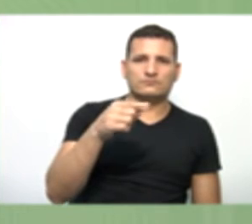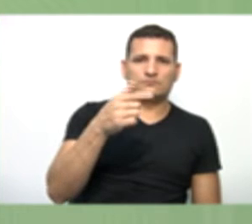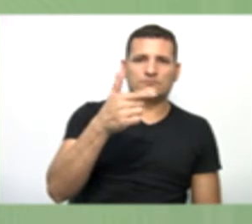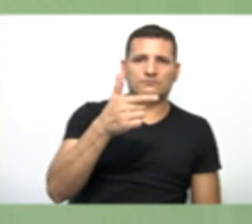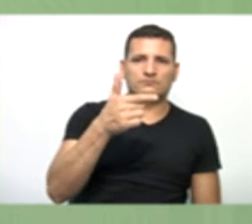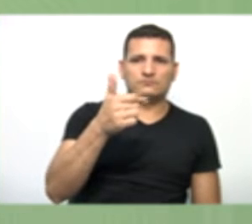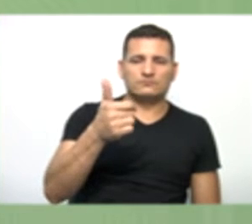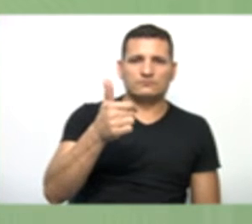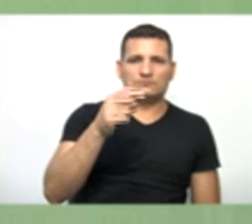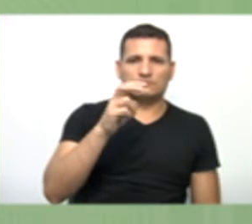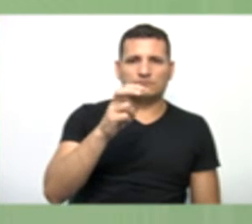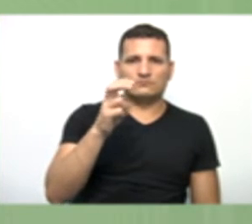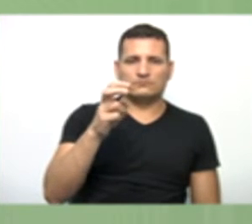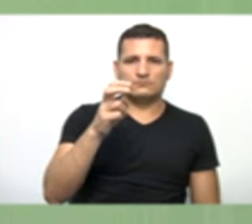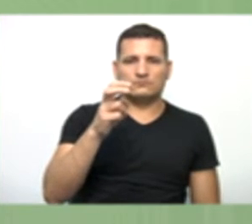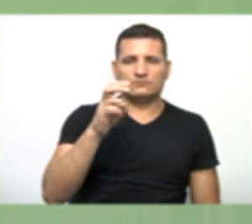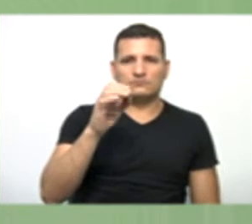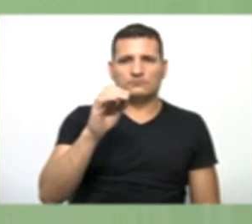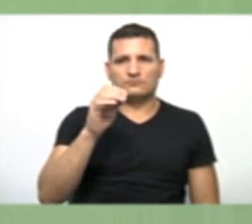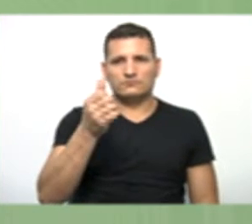0,215506 dividido por